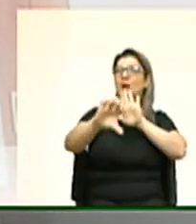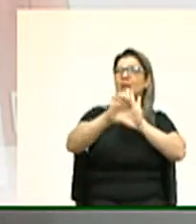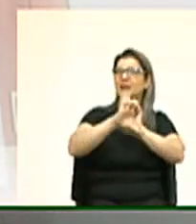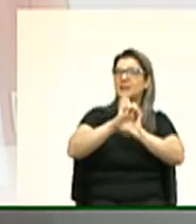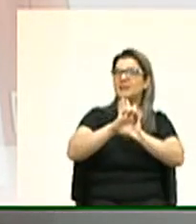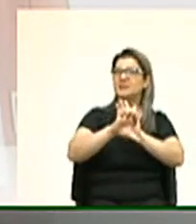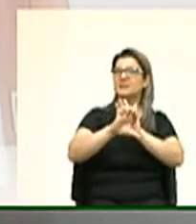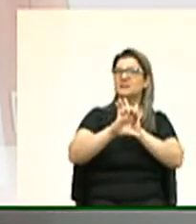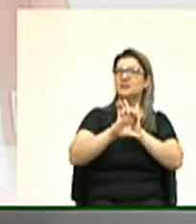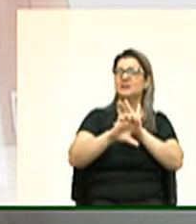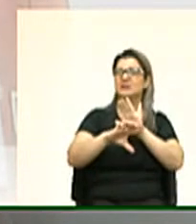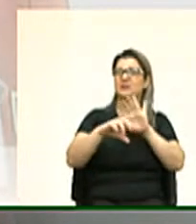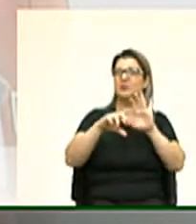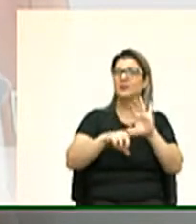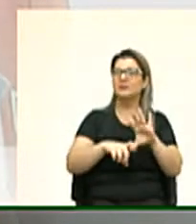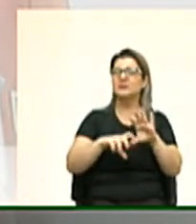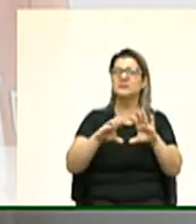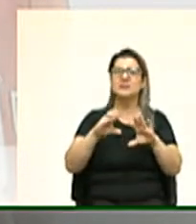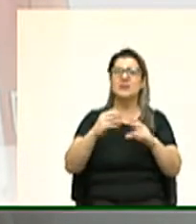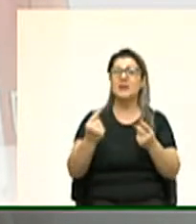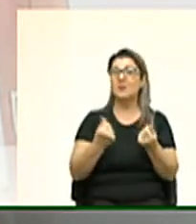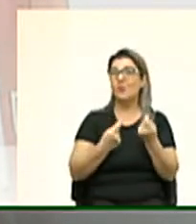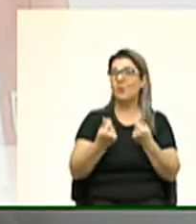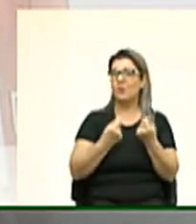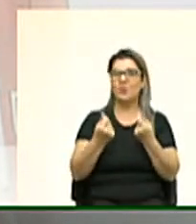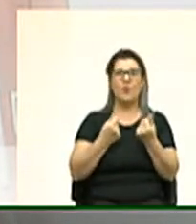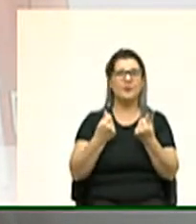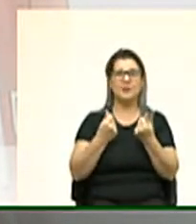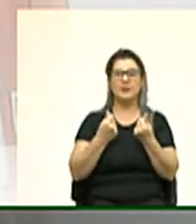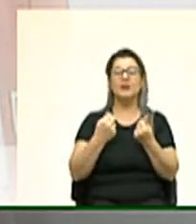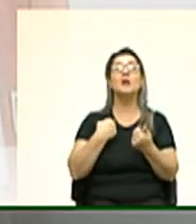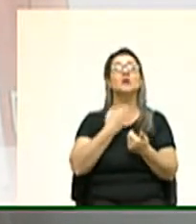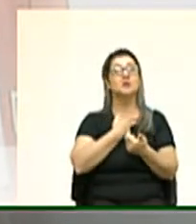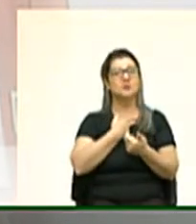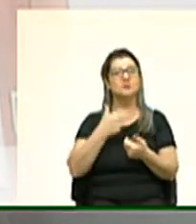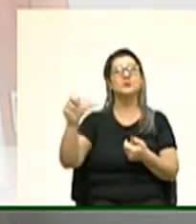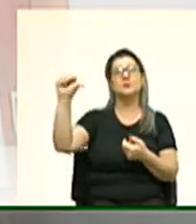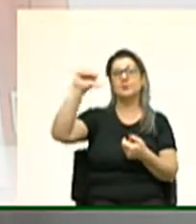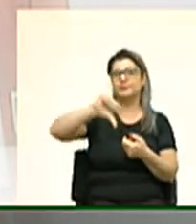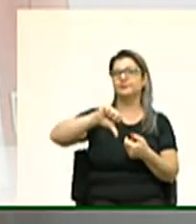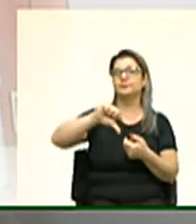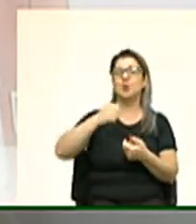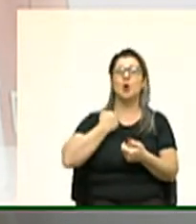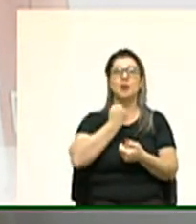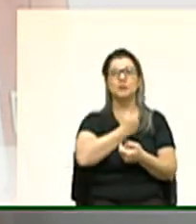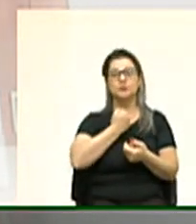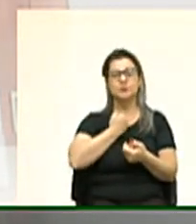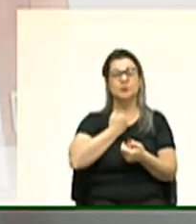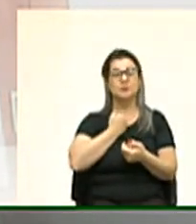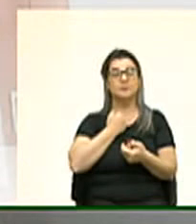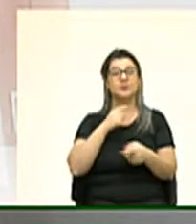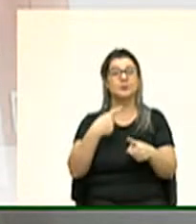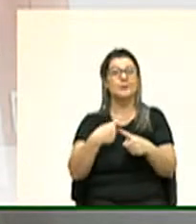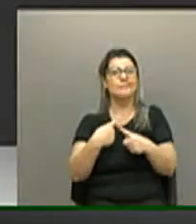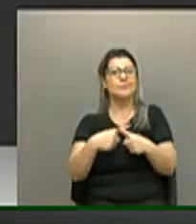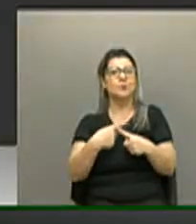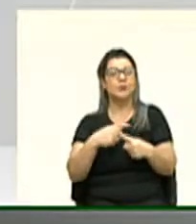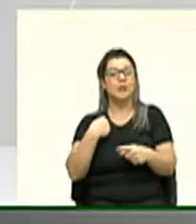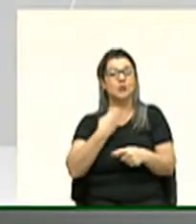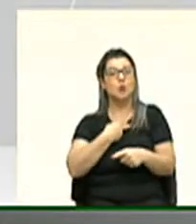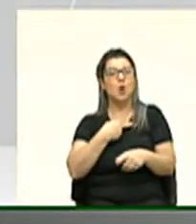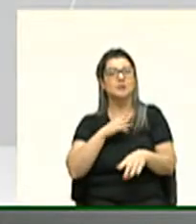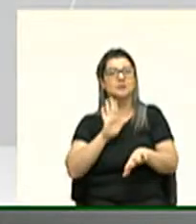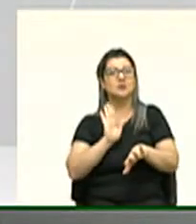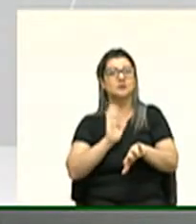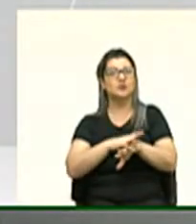pandemia, nós vamos ter uma piora nesses números. Nós já estamos com mais de